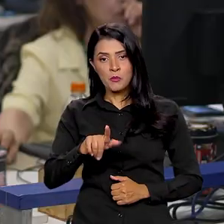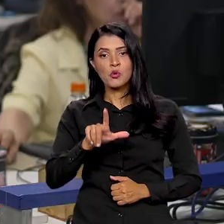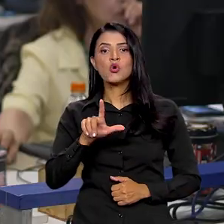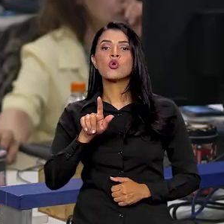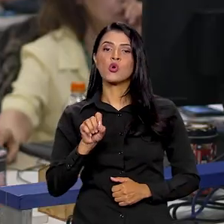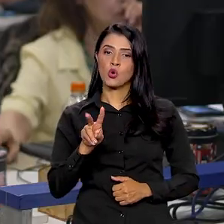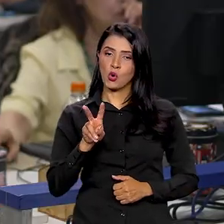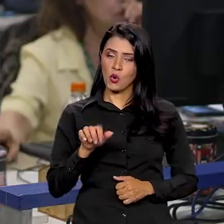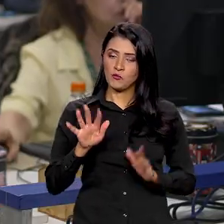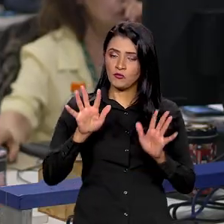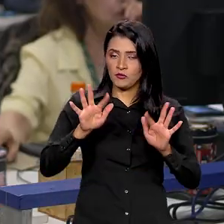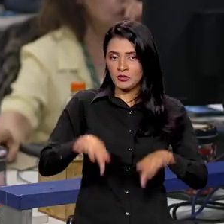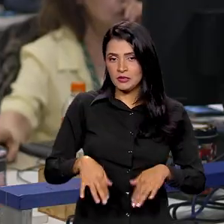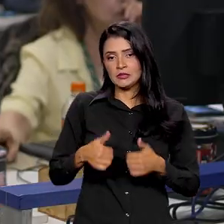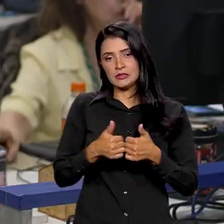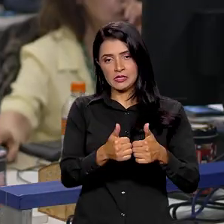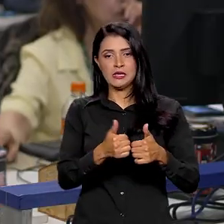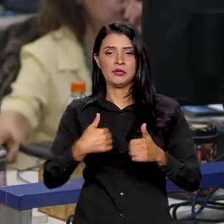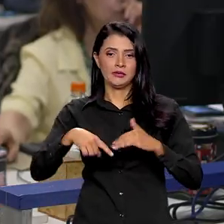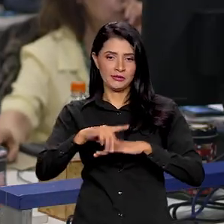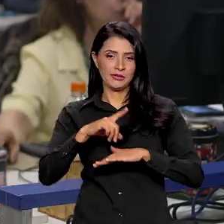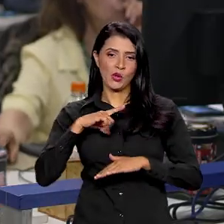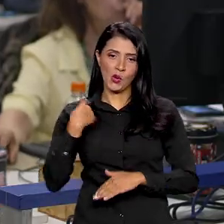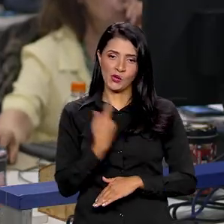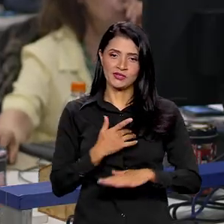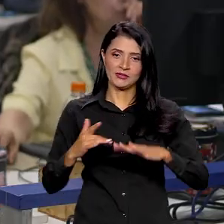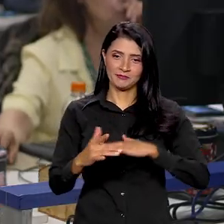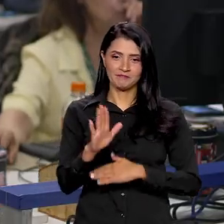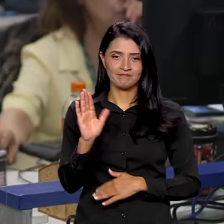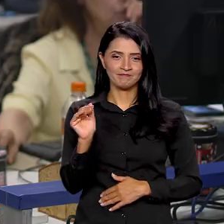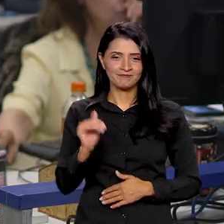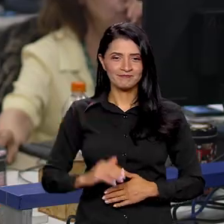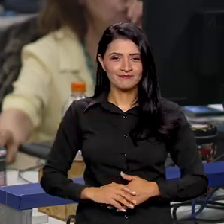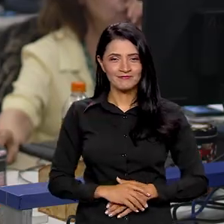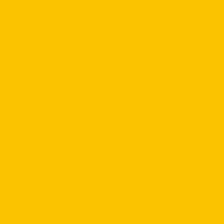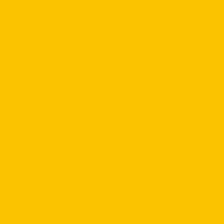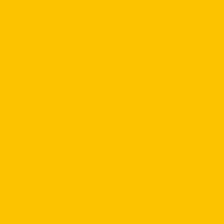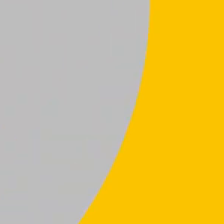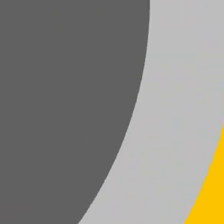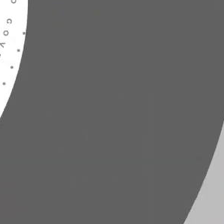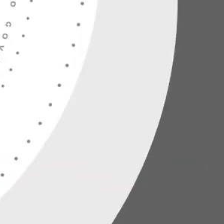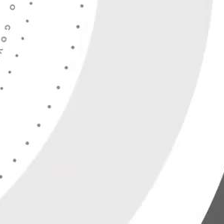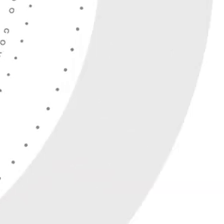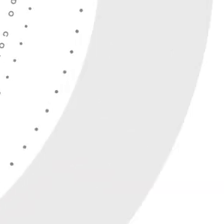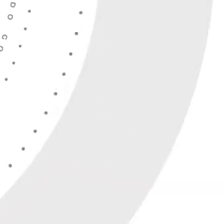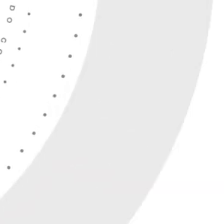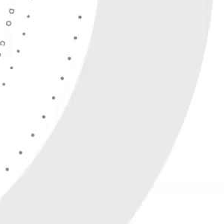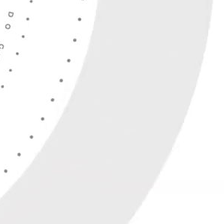E o Ponto Gov de hoje fica por aqui. Sigam com a gente nas redes sociais.